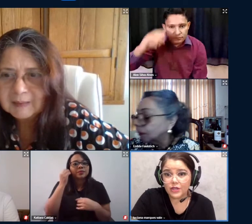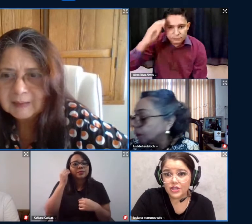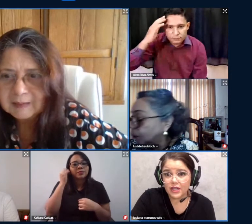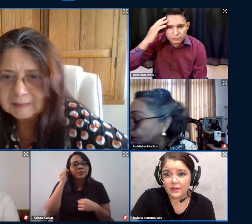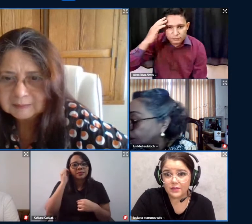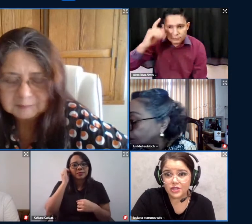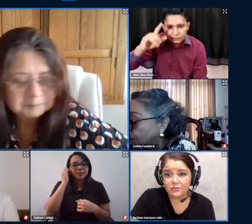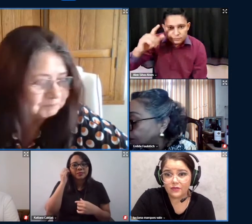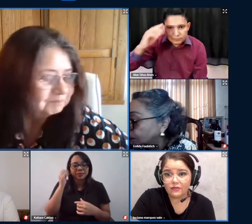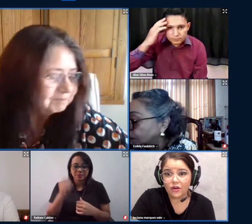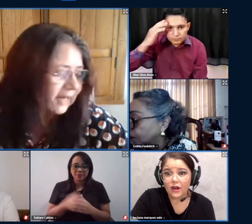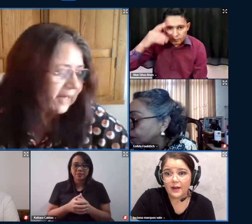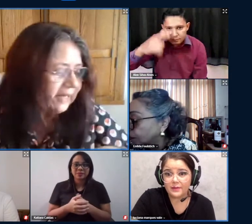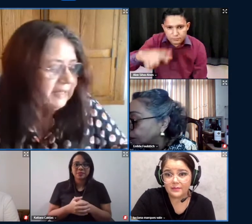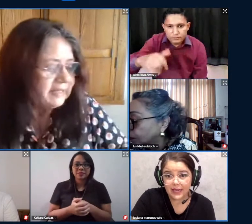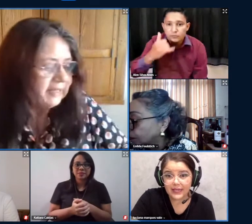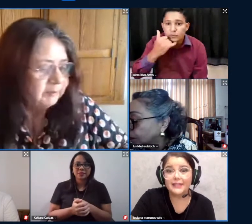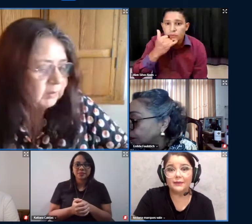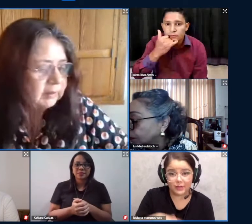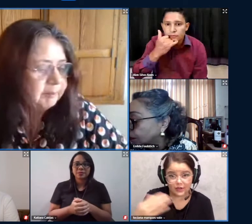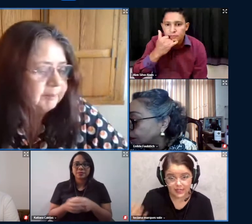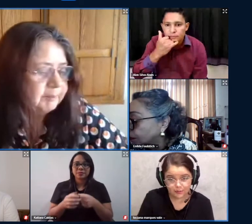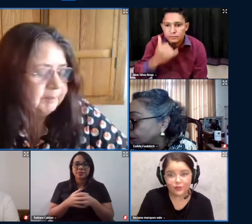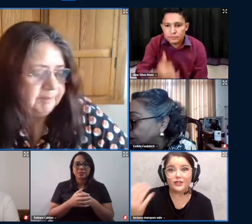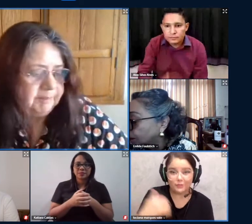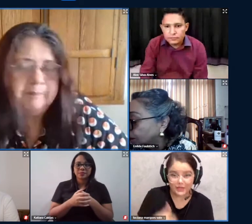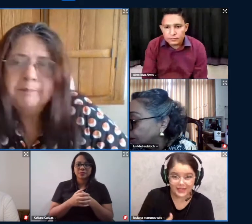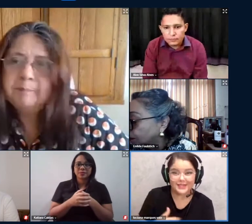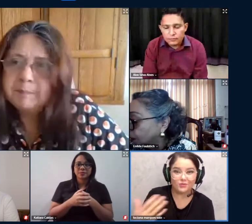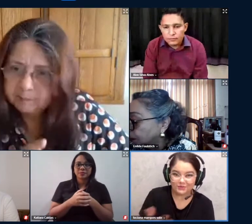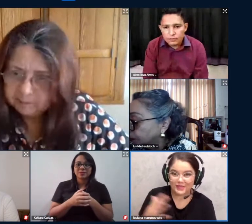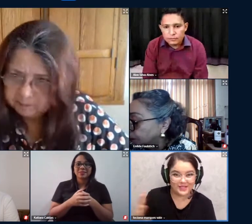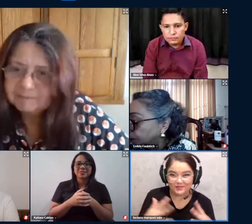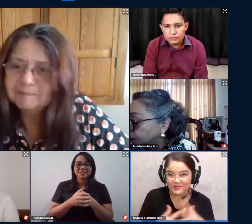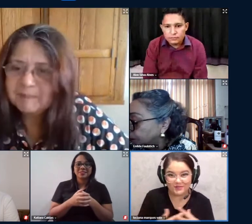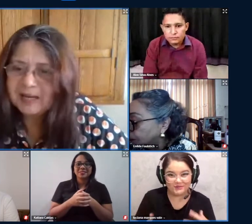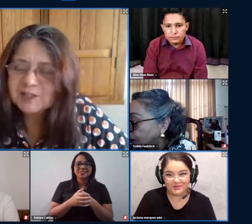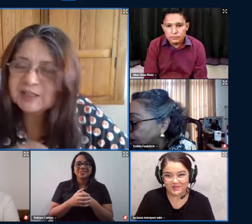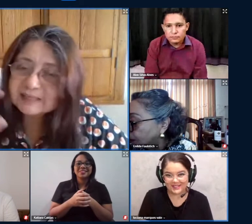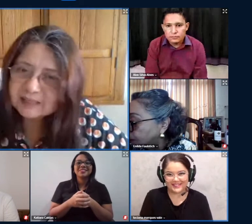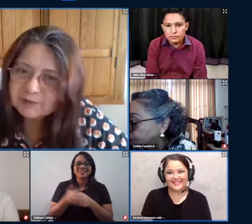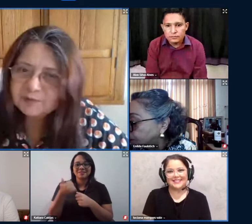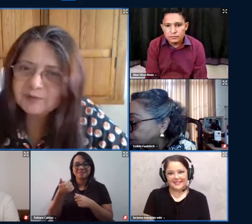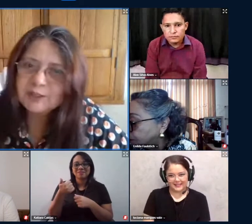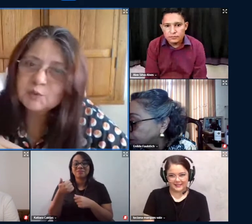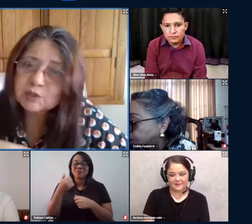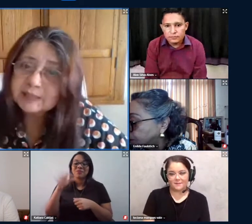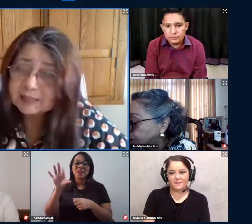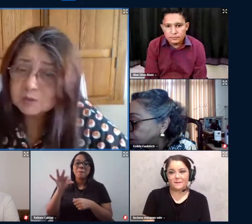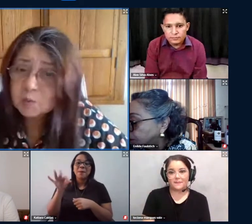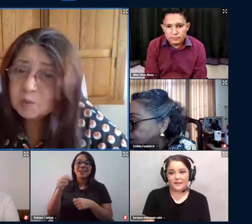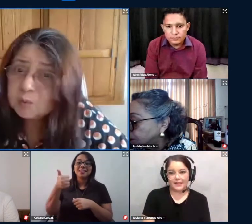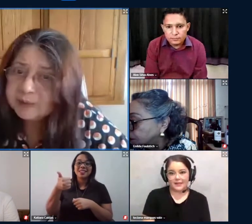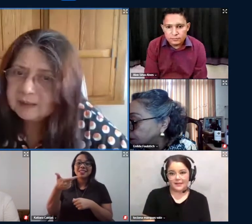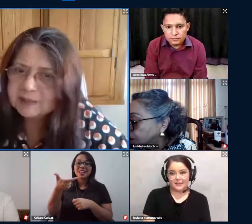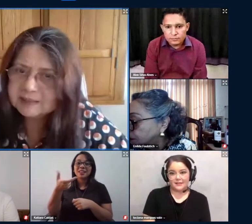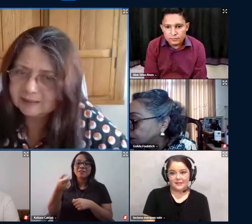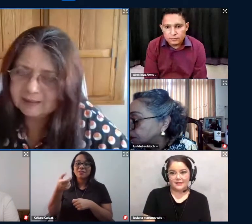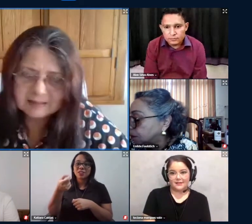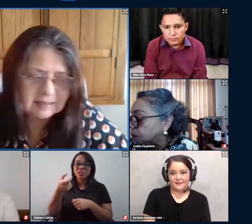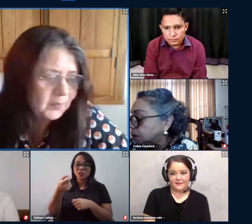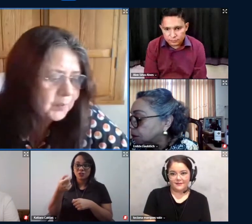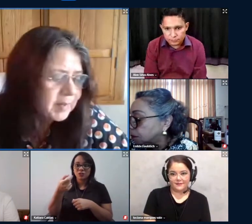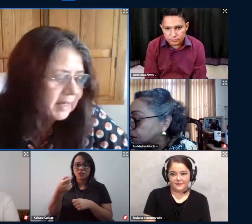Perdão, pode repetir, por favor, a primeira e depois eu respondo e depois a segunda, porque senão eu fico... Página 120, tu já estás concluindo